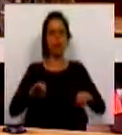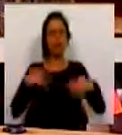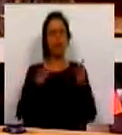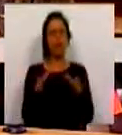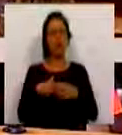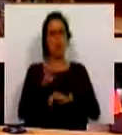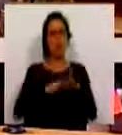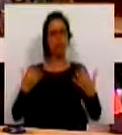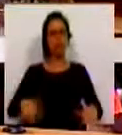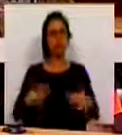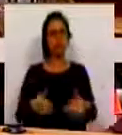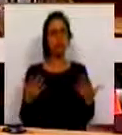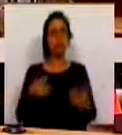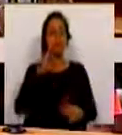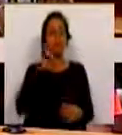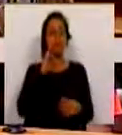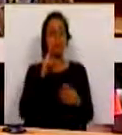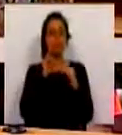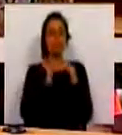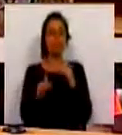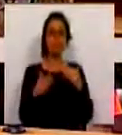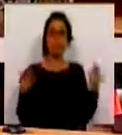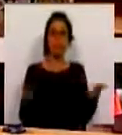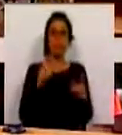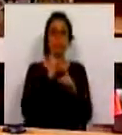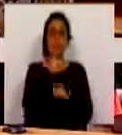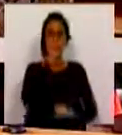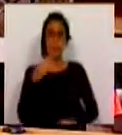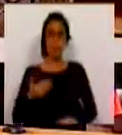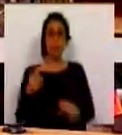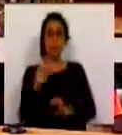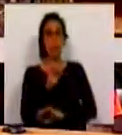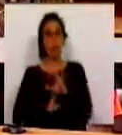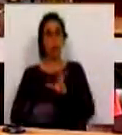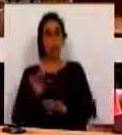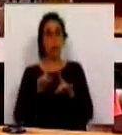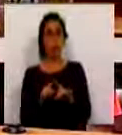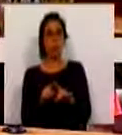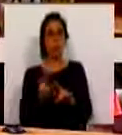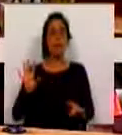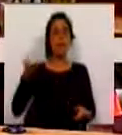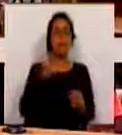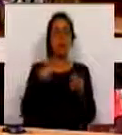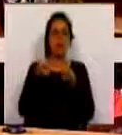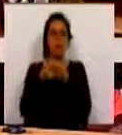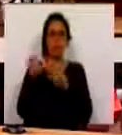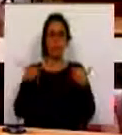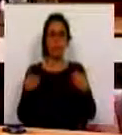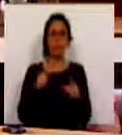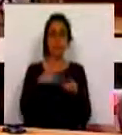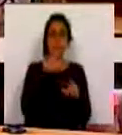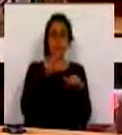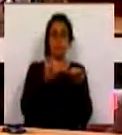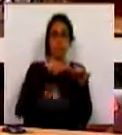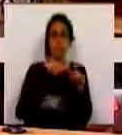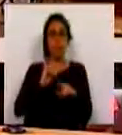Comissão Europeia para a proteção sustentável do Estado de Direito da União Europeia e dos países vizinhos. Esta declaração,